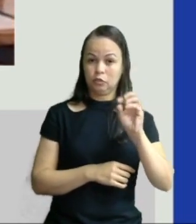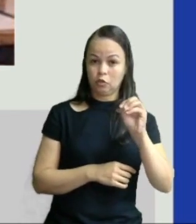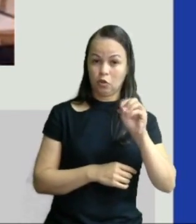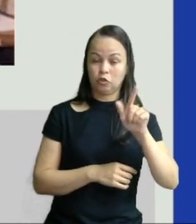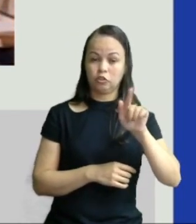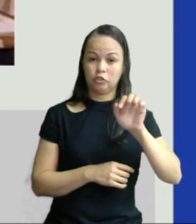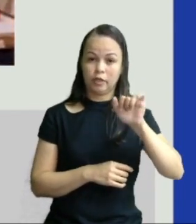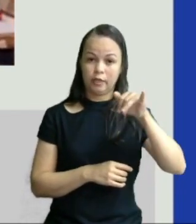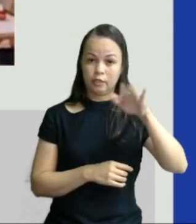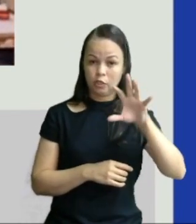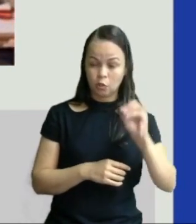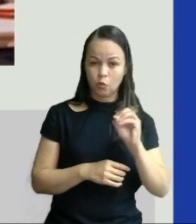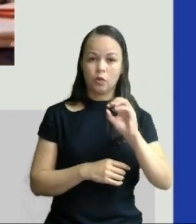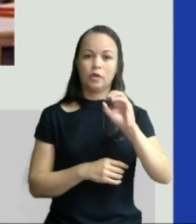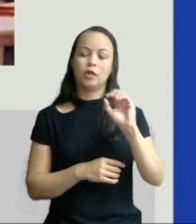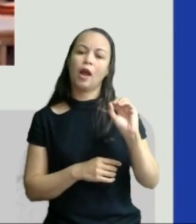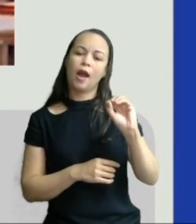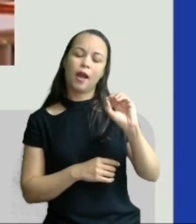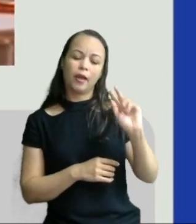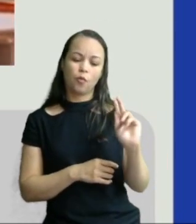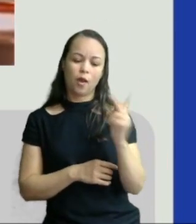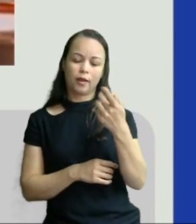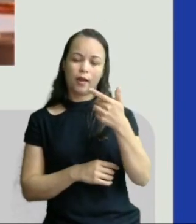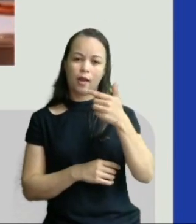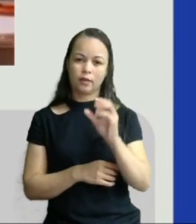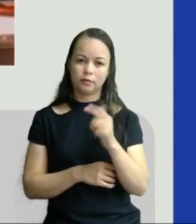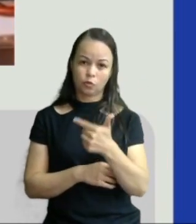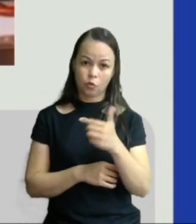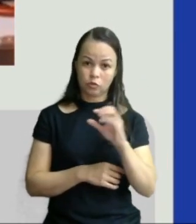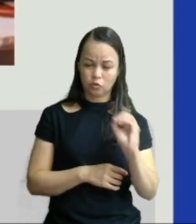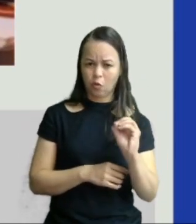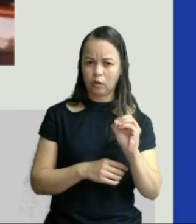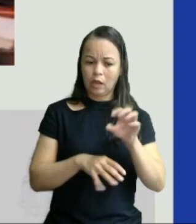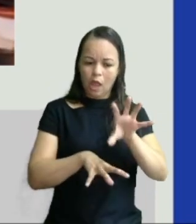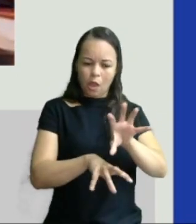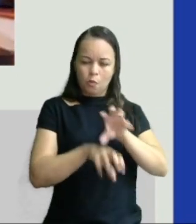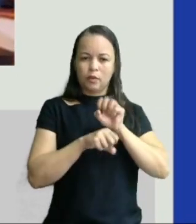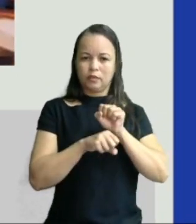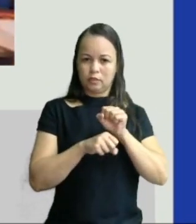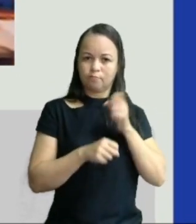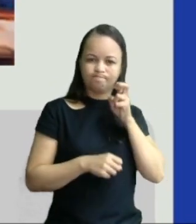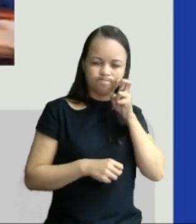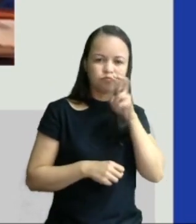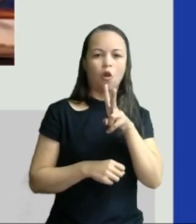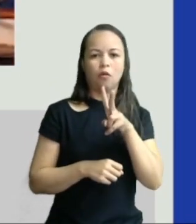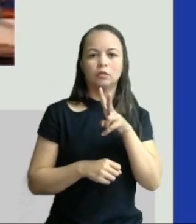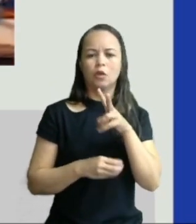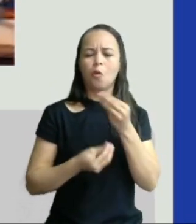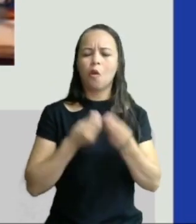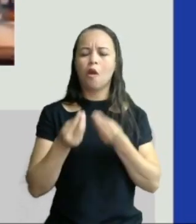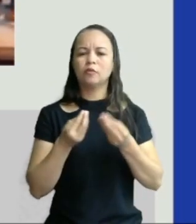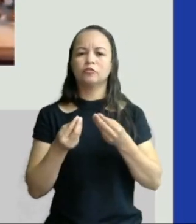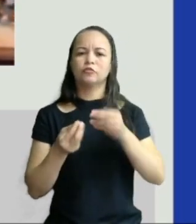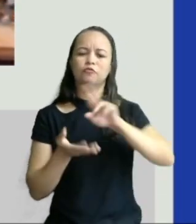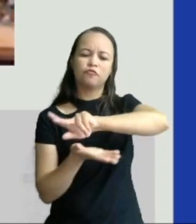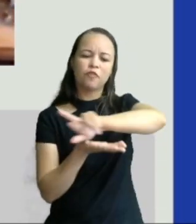ficar uma perto da outra o tempo todo. Elas têm uma atração entre si muito forte, mais ou menos como se fossem várias pessoas querendo se agarrar